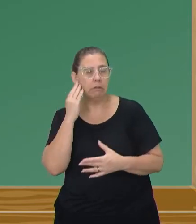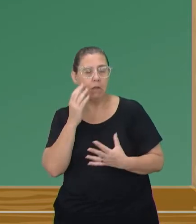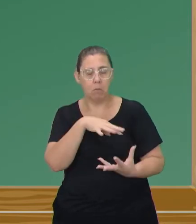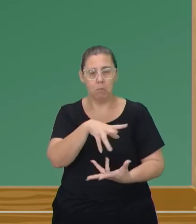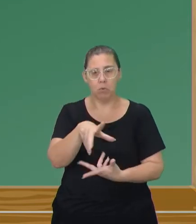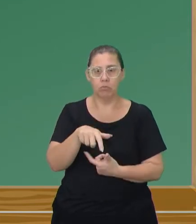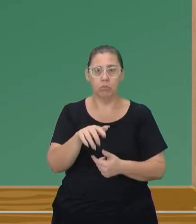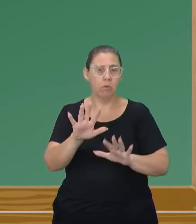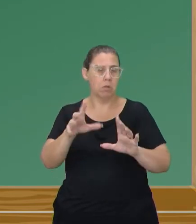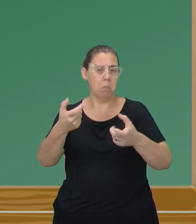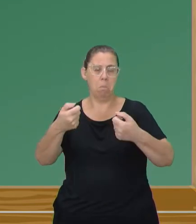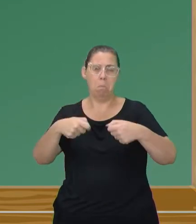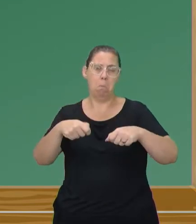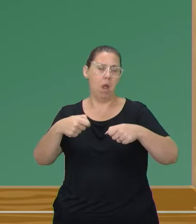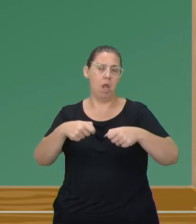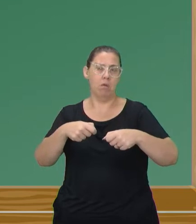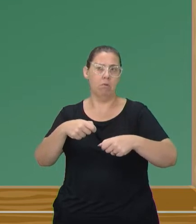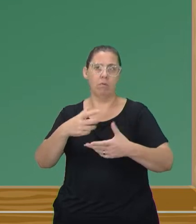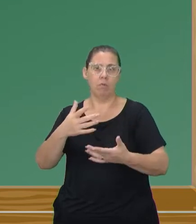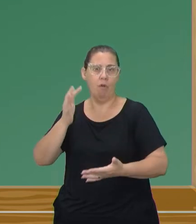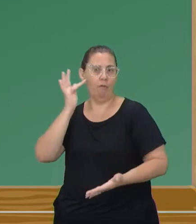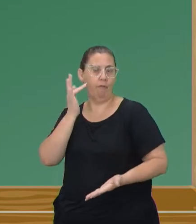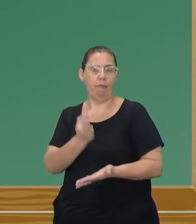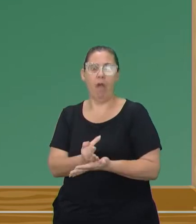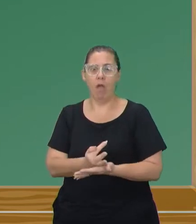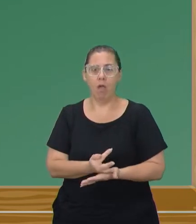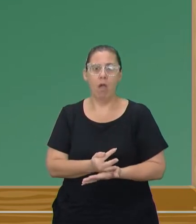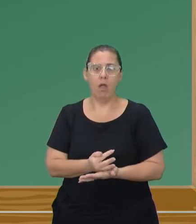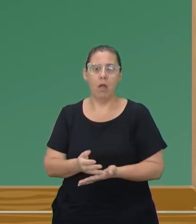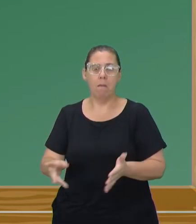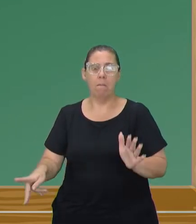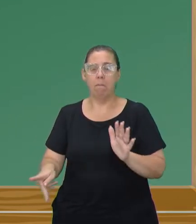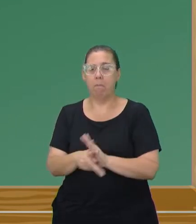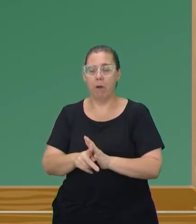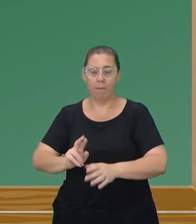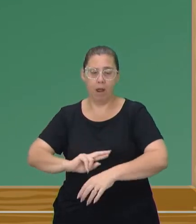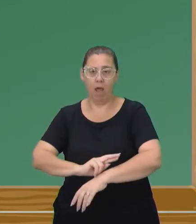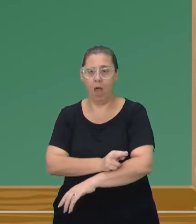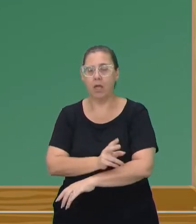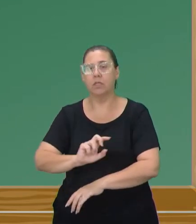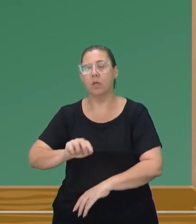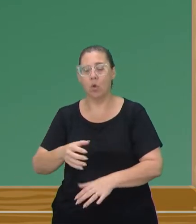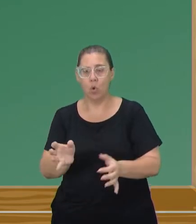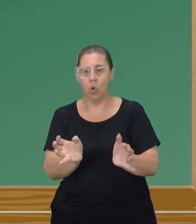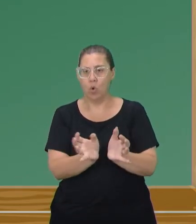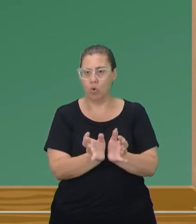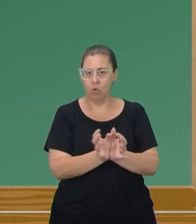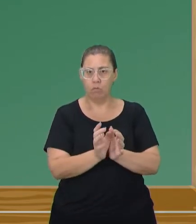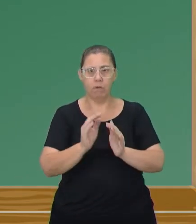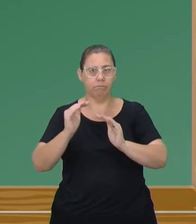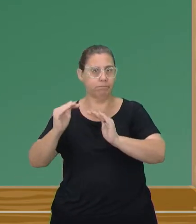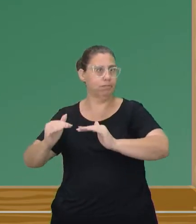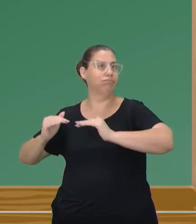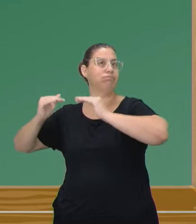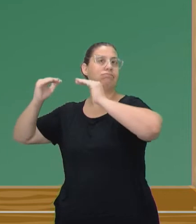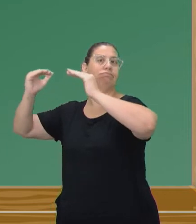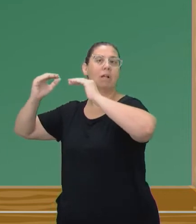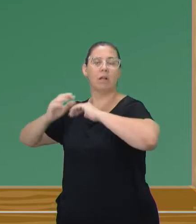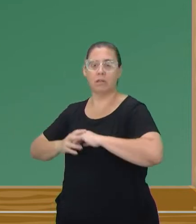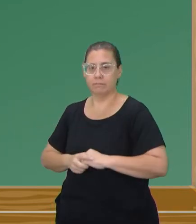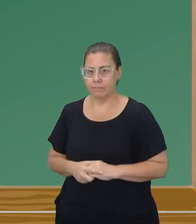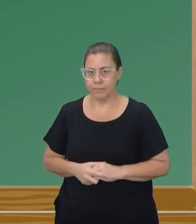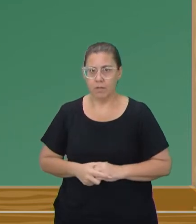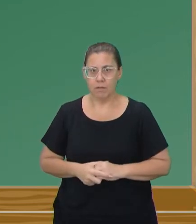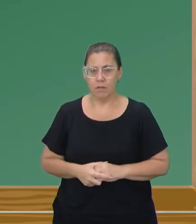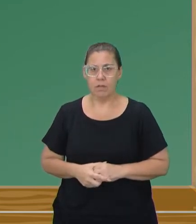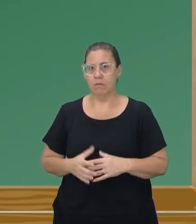sem necessariamente conduzir à crença de que a sua própria raça ou grupo étnico são superiores. Ou seja, nem sempre